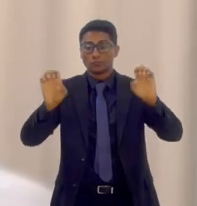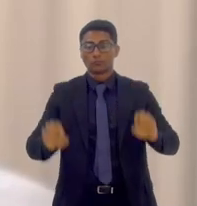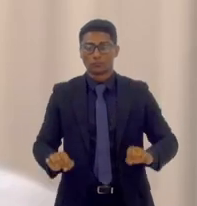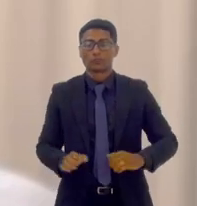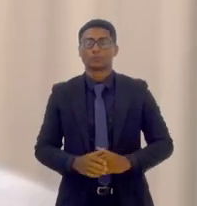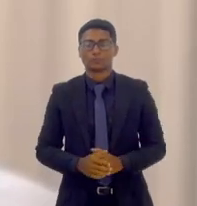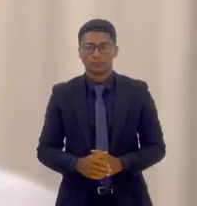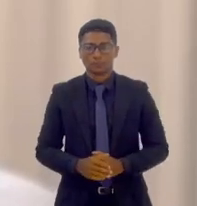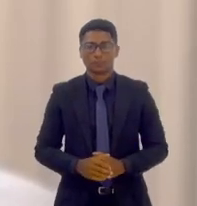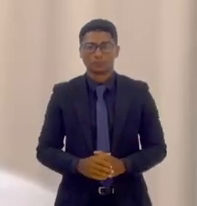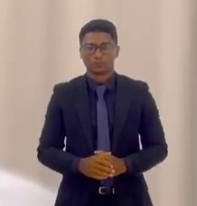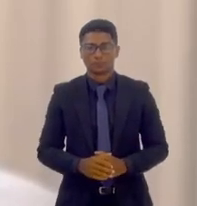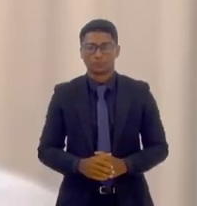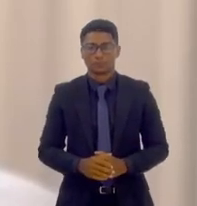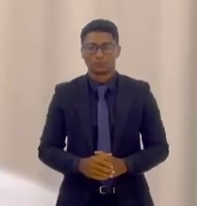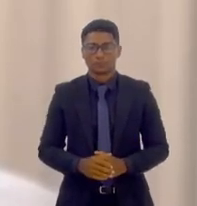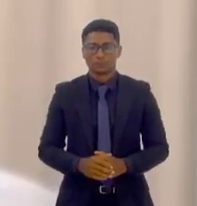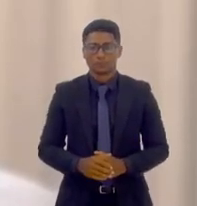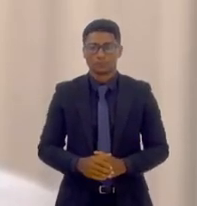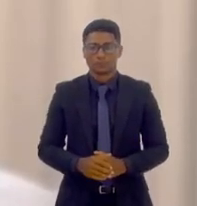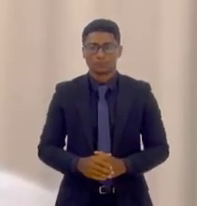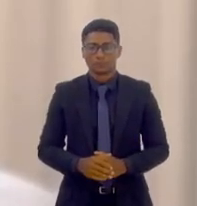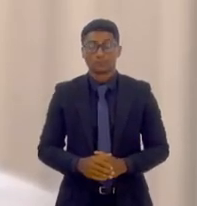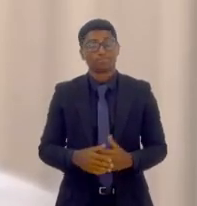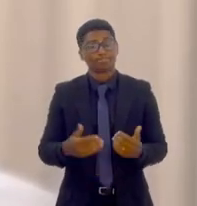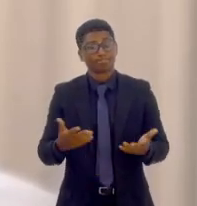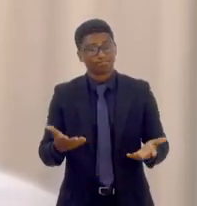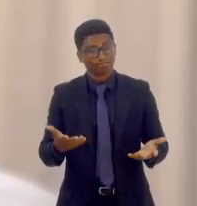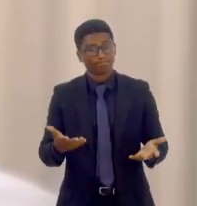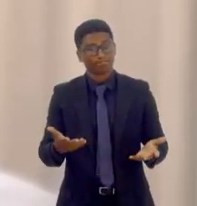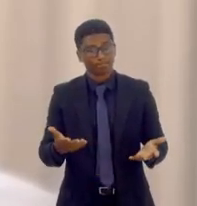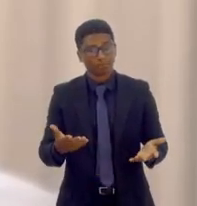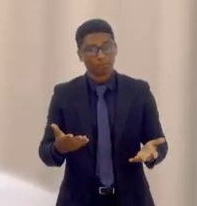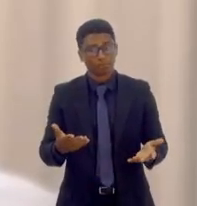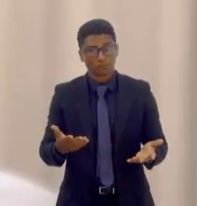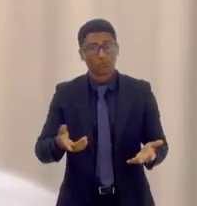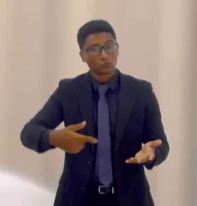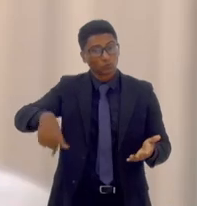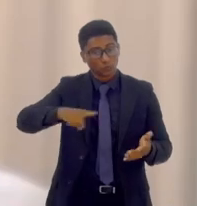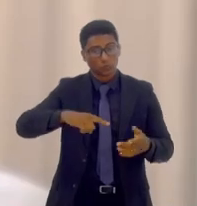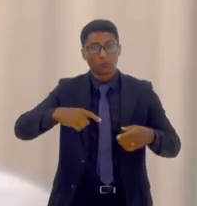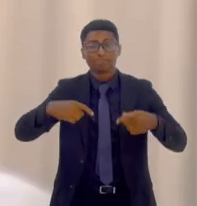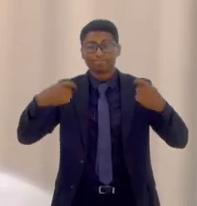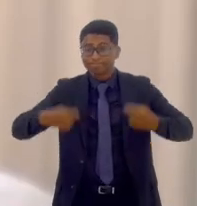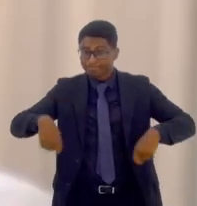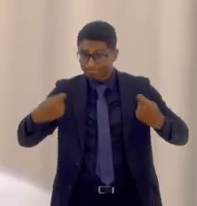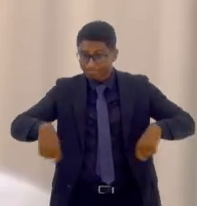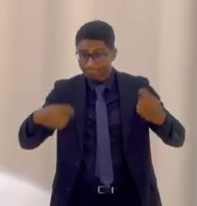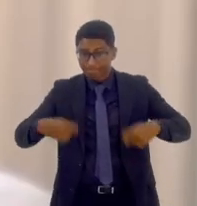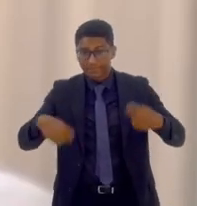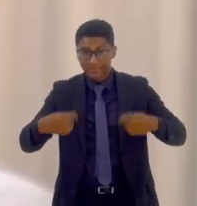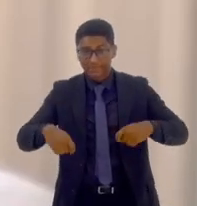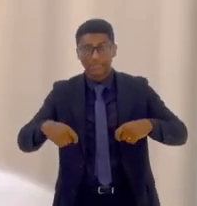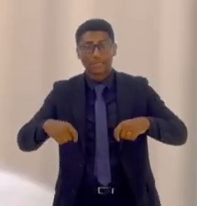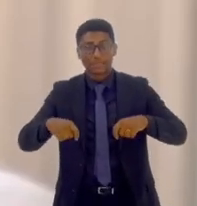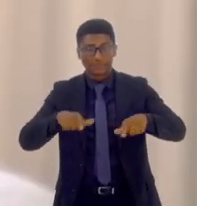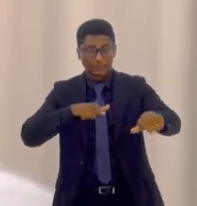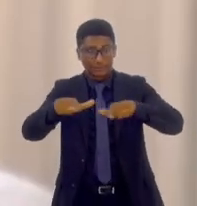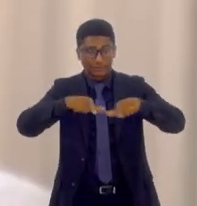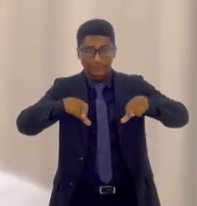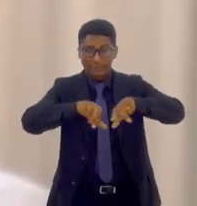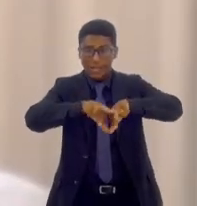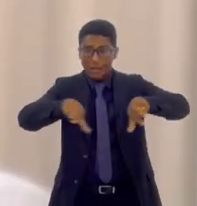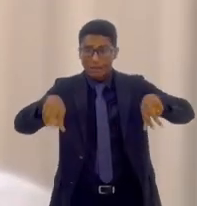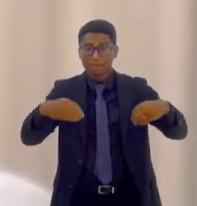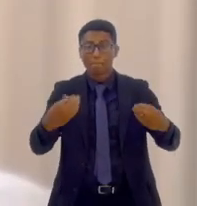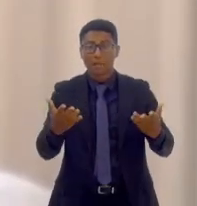infraestrutura. Nós temos ainda bastante coisa a fazer no nosso estado para a